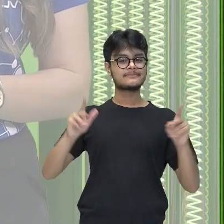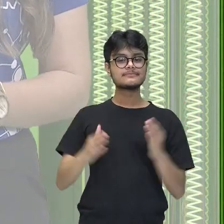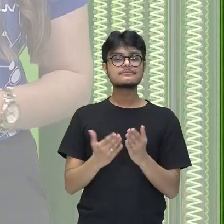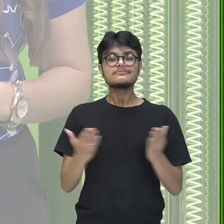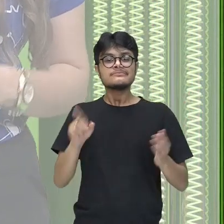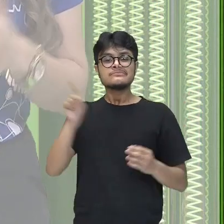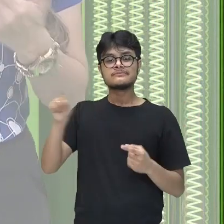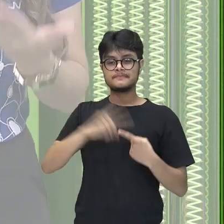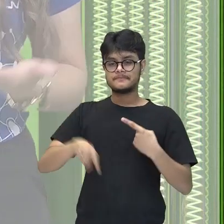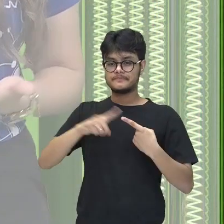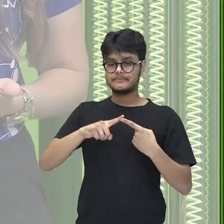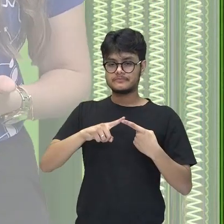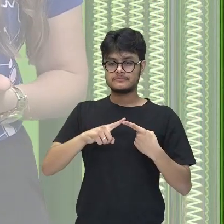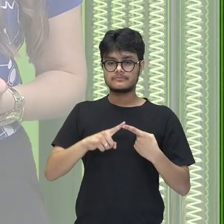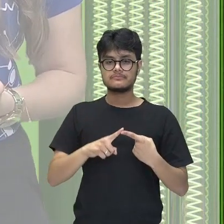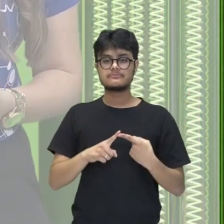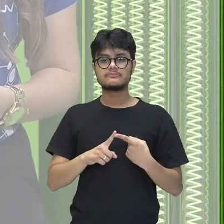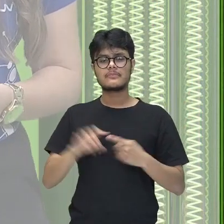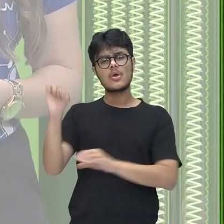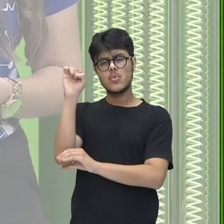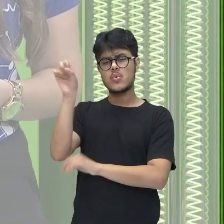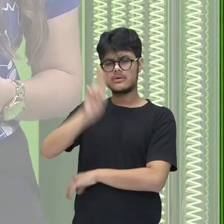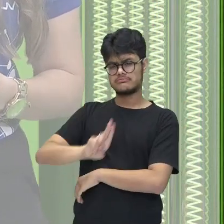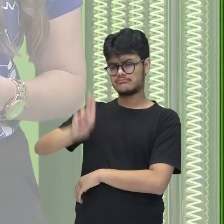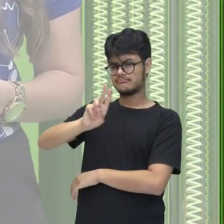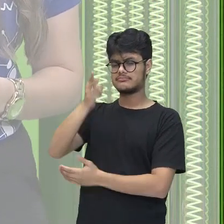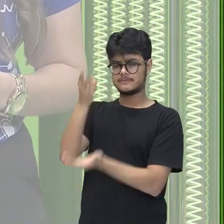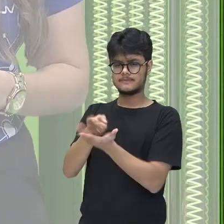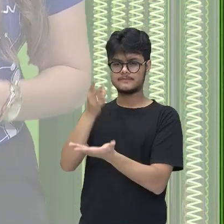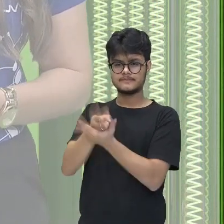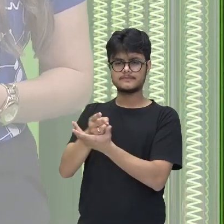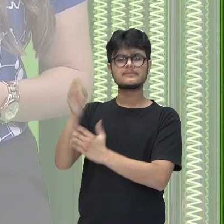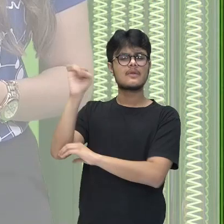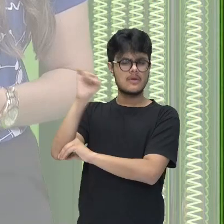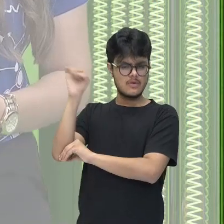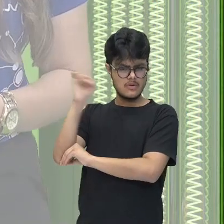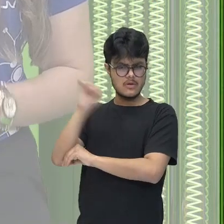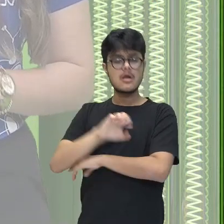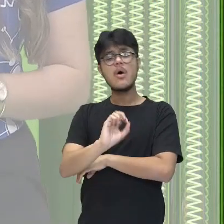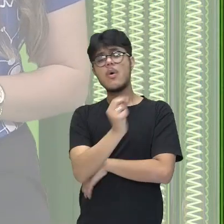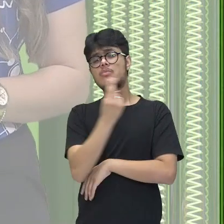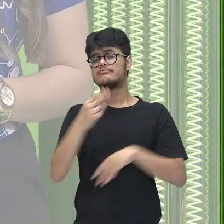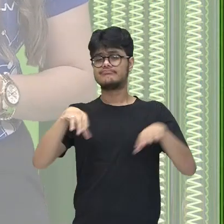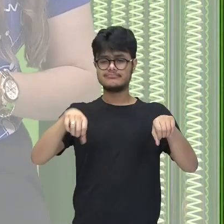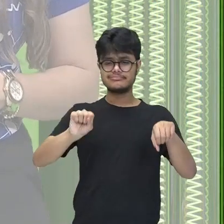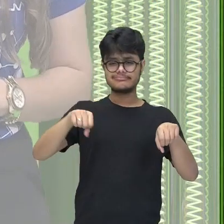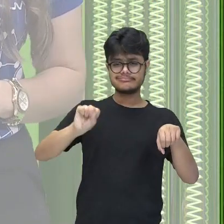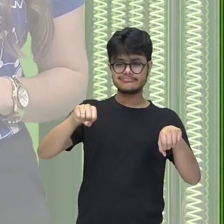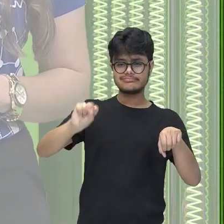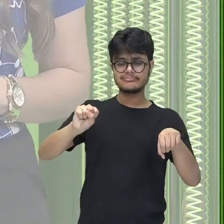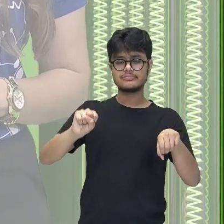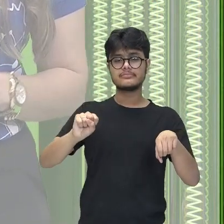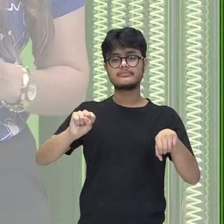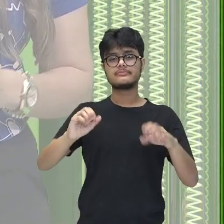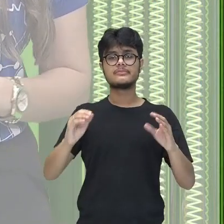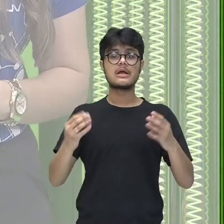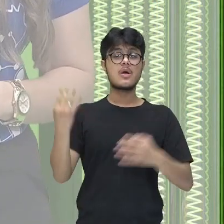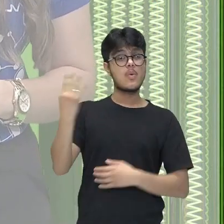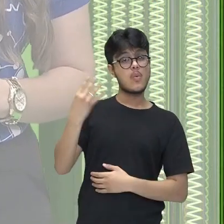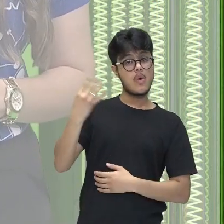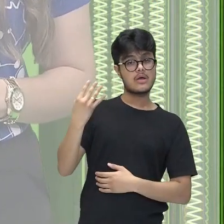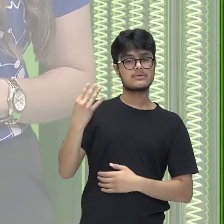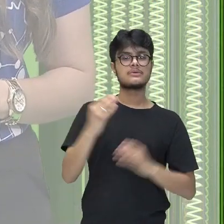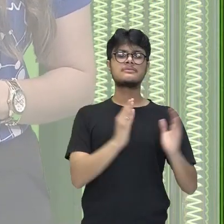Esse motor de Otto é o mais comumente utilizado em automóveis de passeio e motocicletas e divide-se em 4 etapas, onde